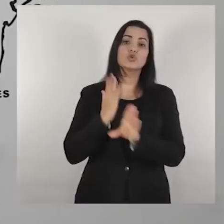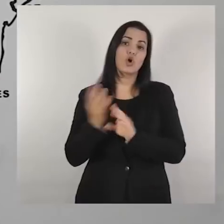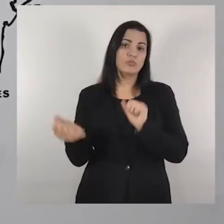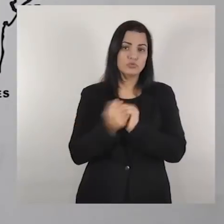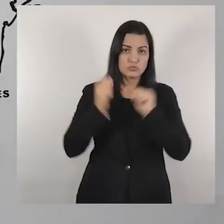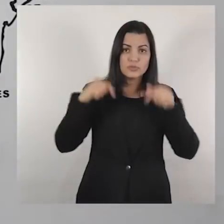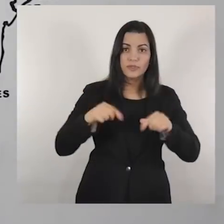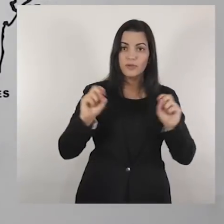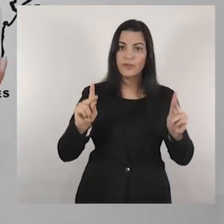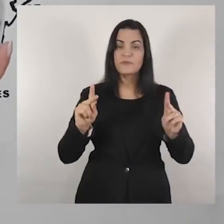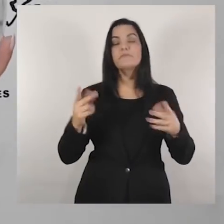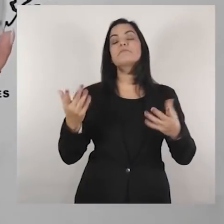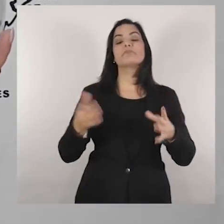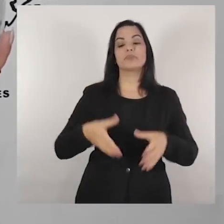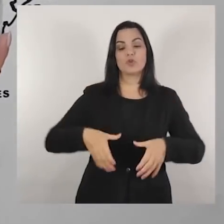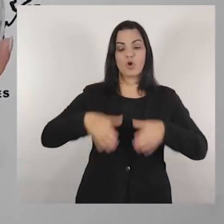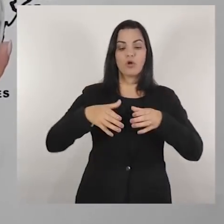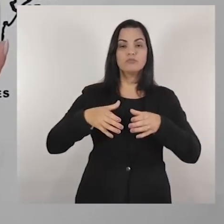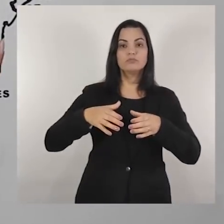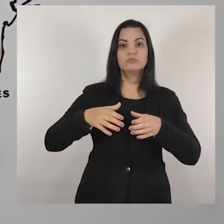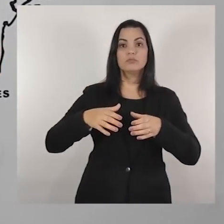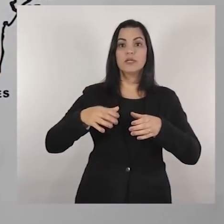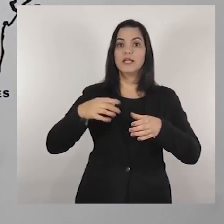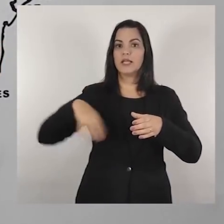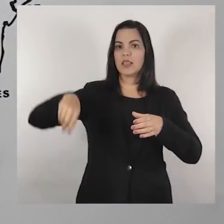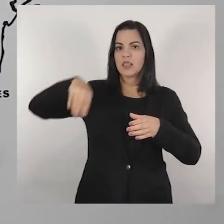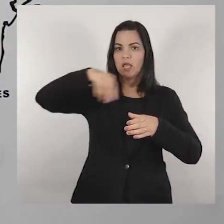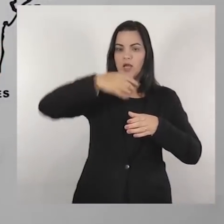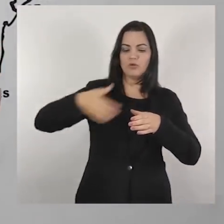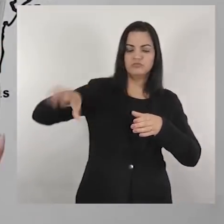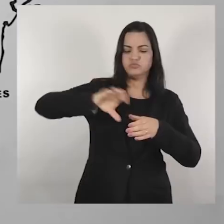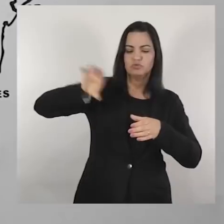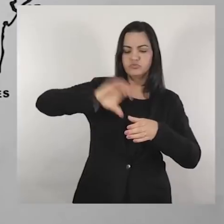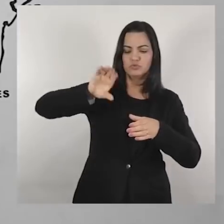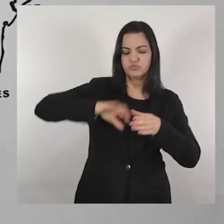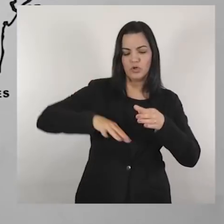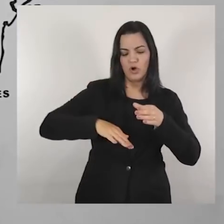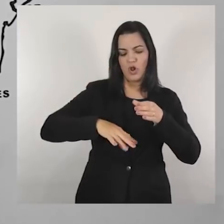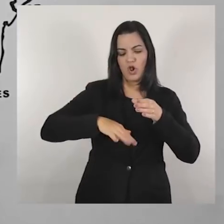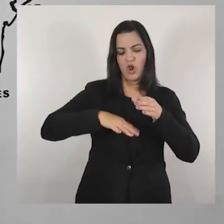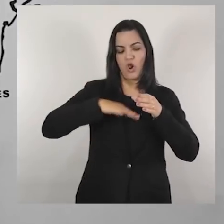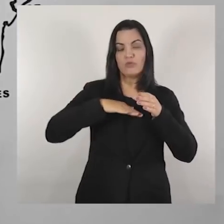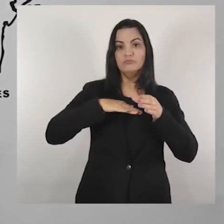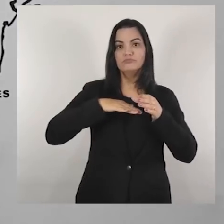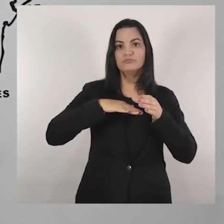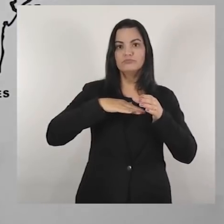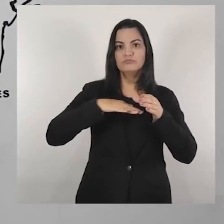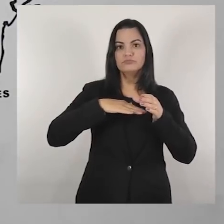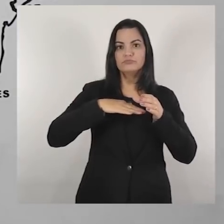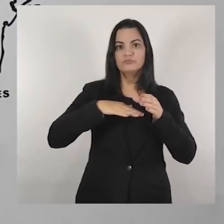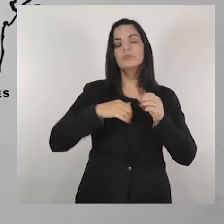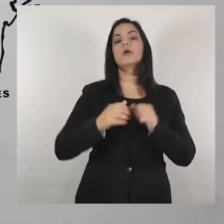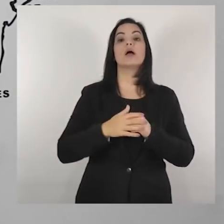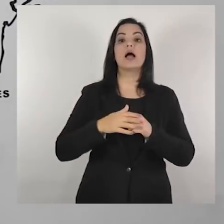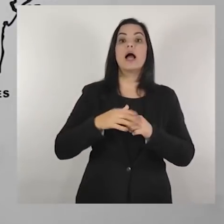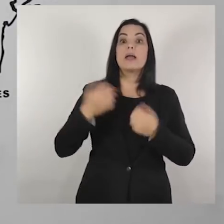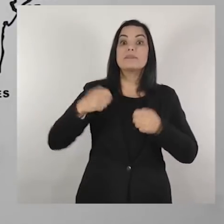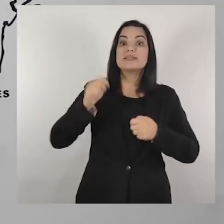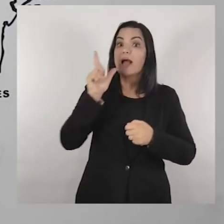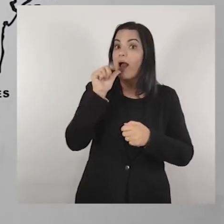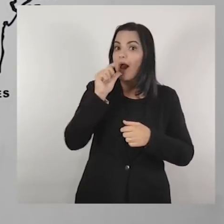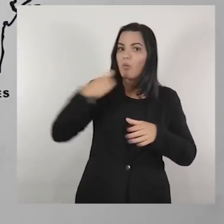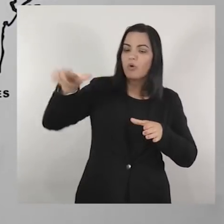lá, a garrafinha, terra até a metade, você vai molhar essa terra, deixar ela